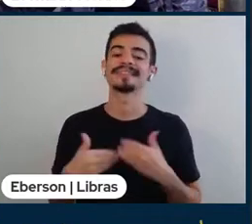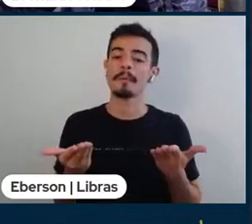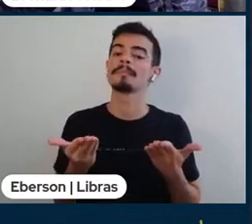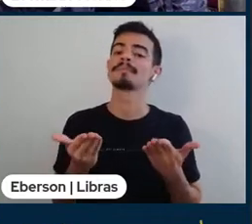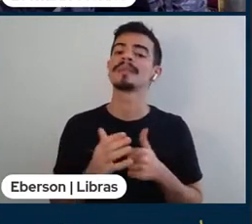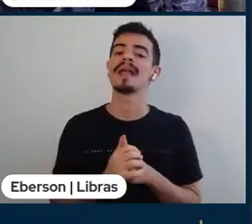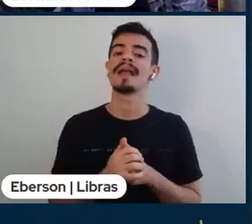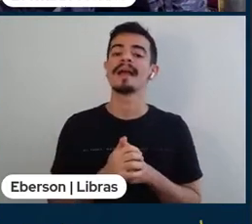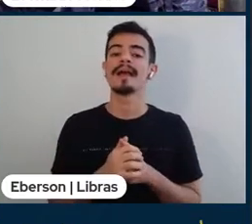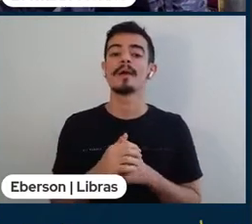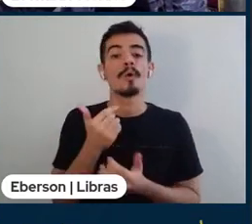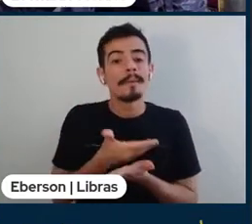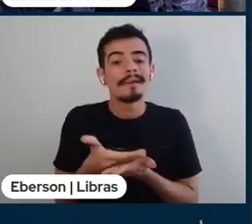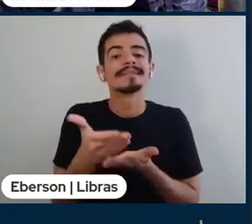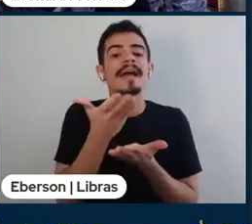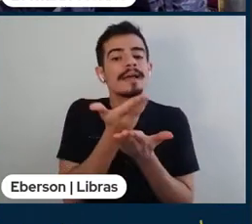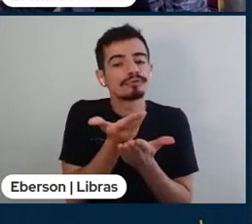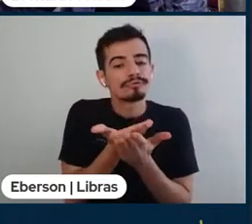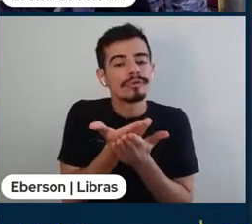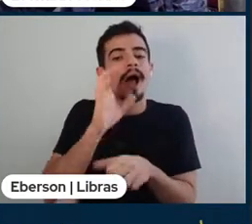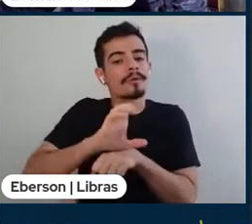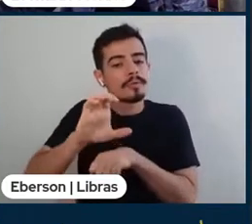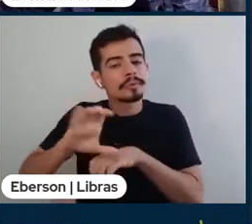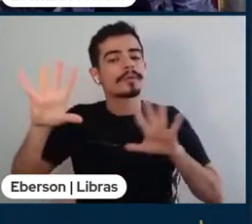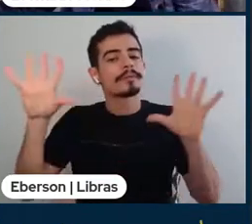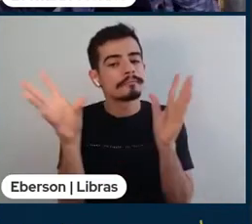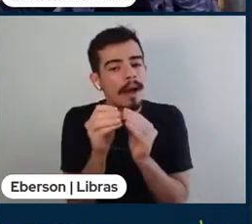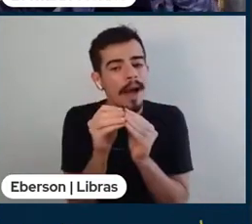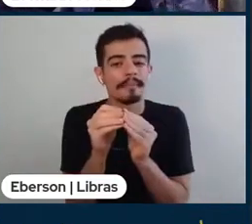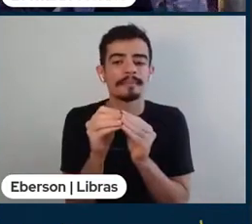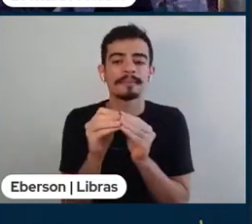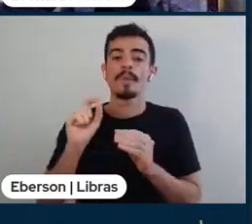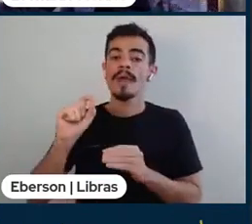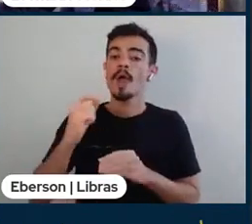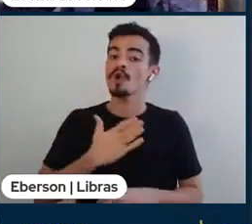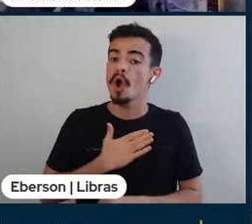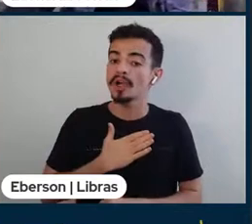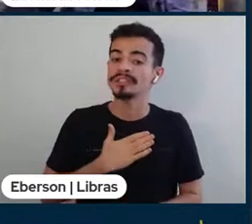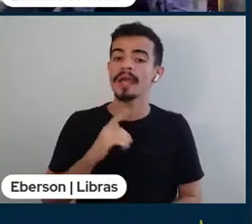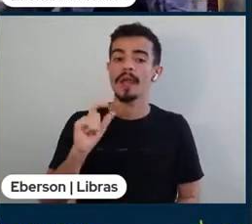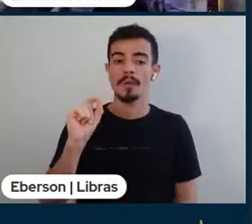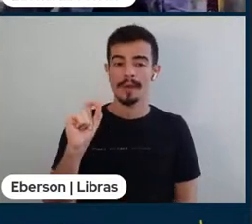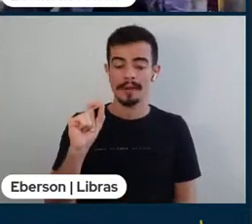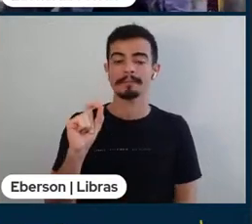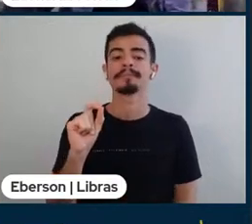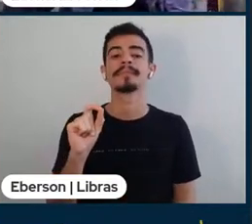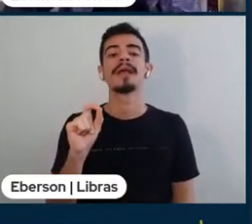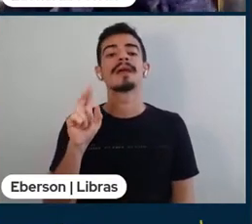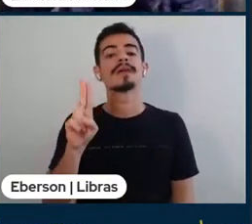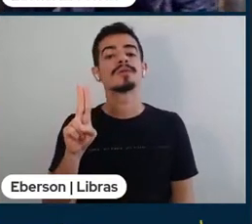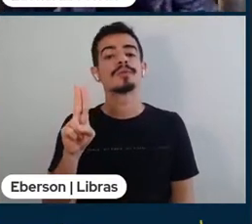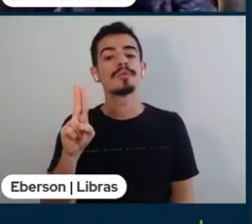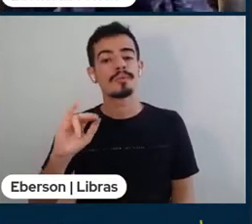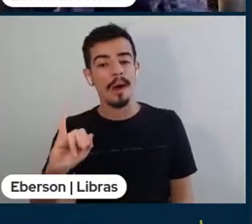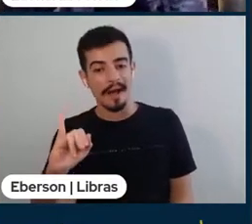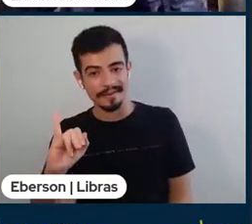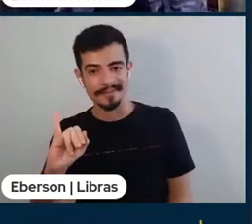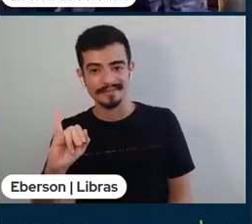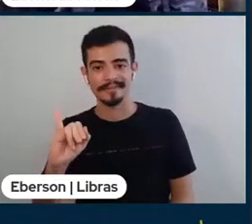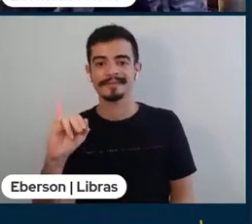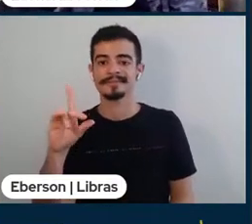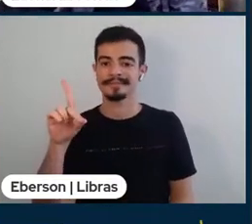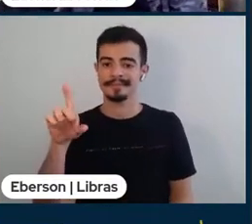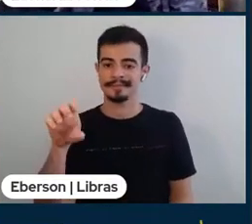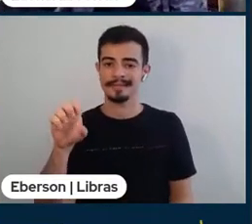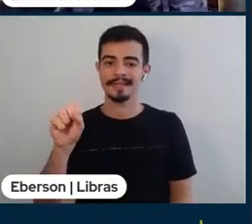curso. Para encurtar a história, eu gostei muito da área de UI design. E fiquei